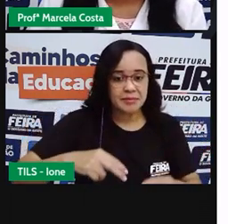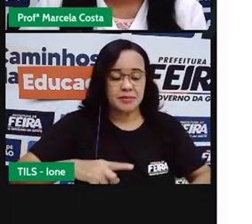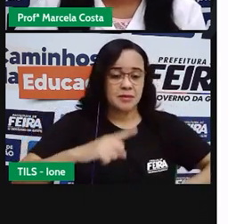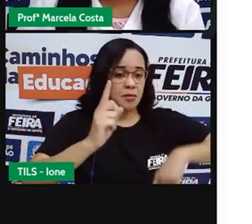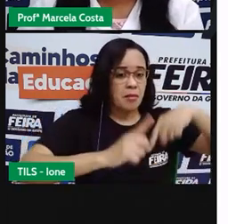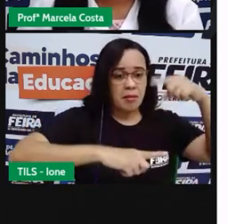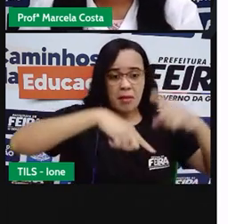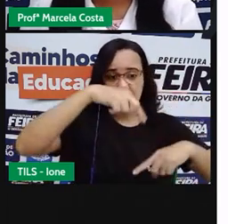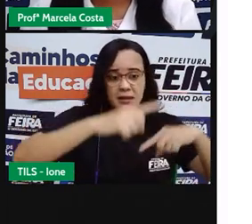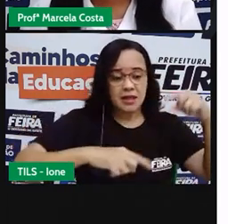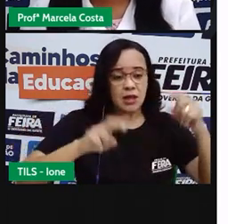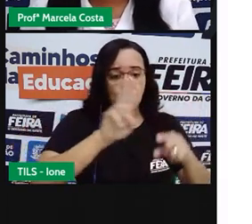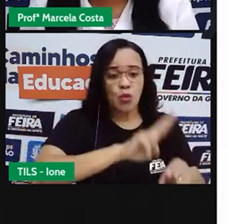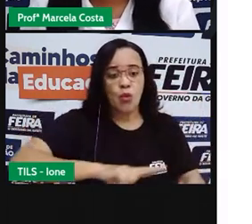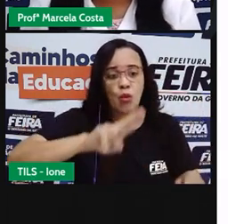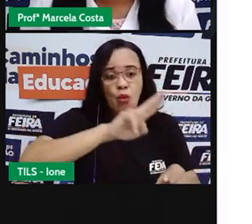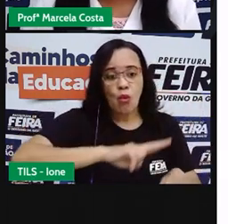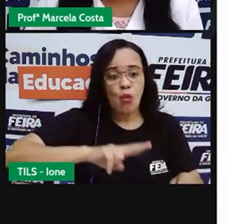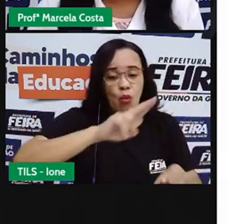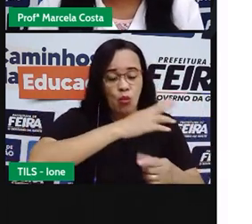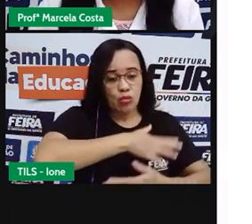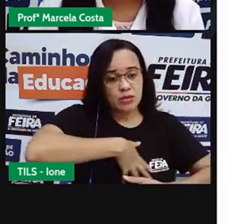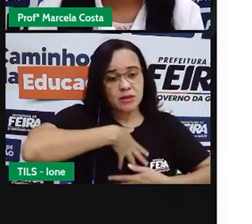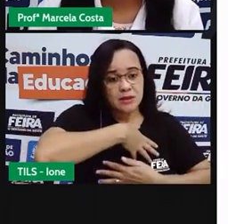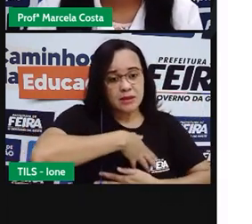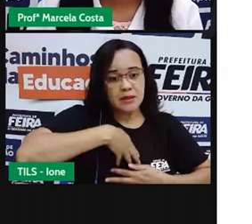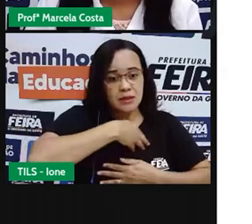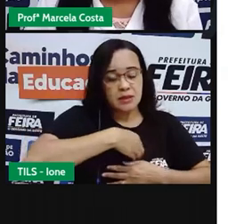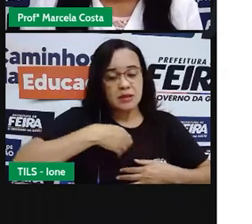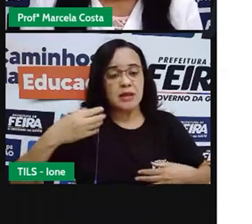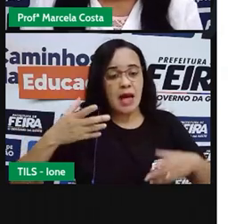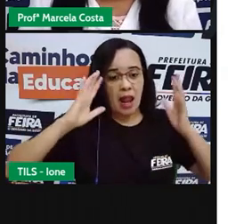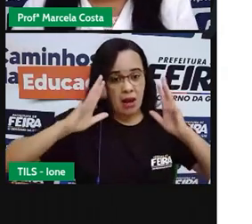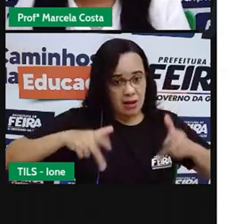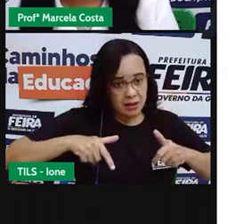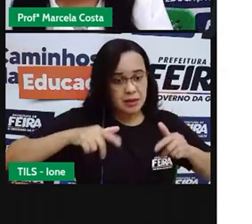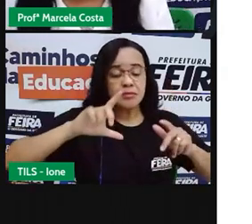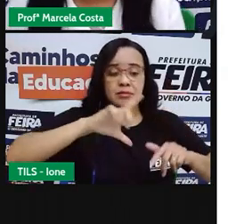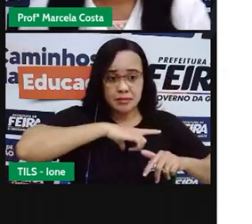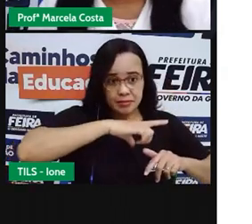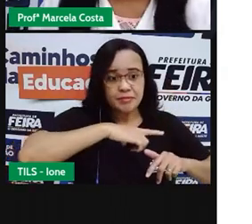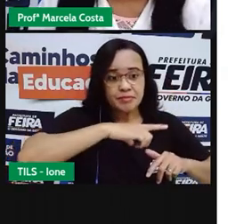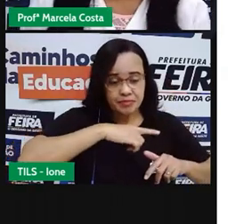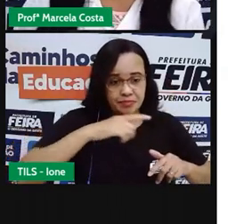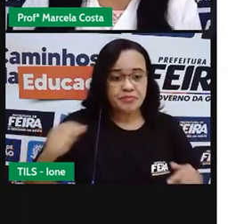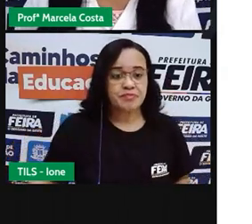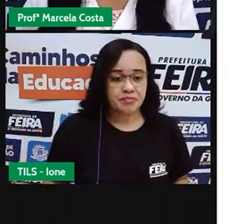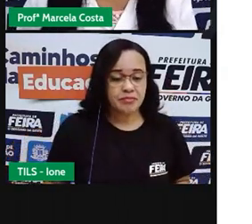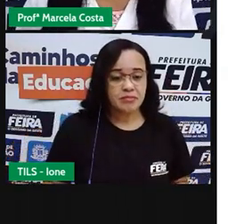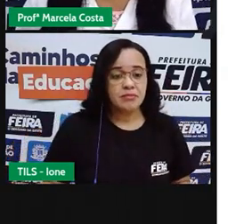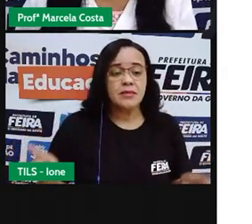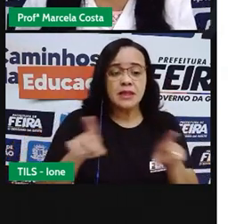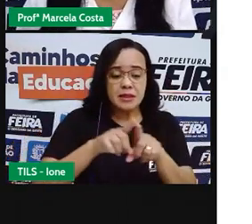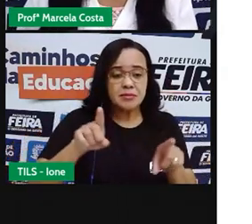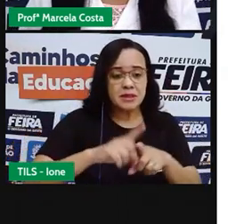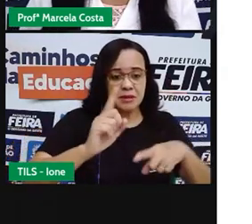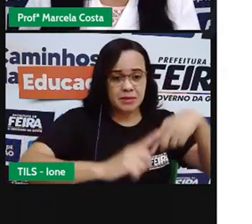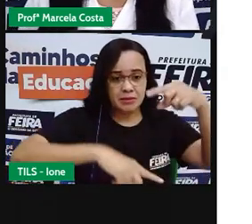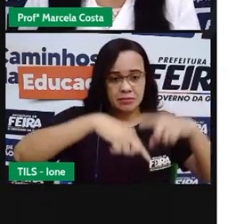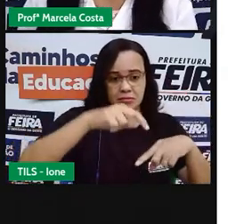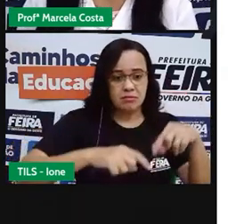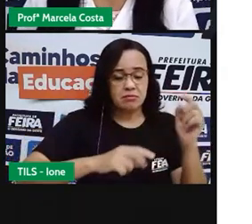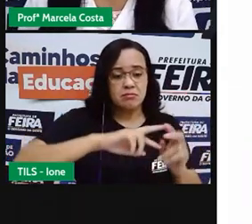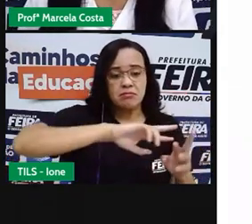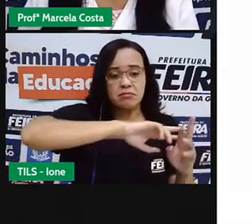materiais que a gente usa para fazer higiene, por exemplo, diferentes, com composição de materiais diferentes. Por